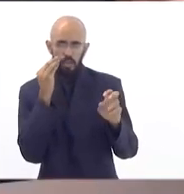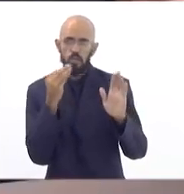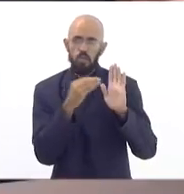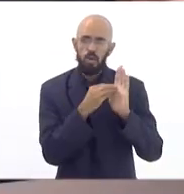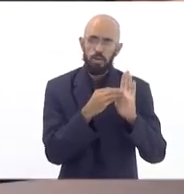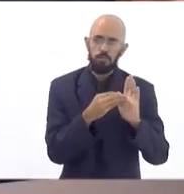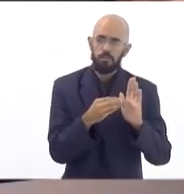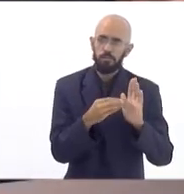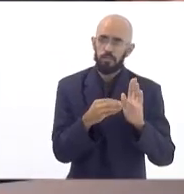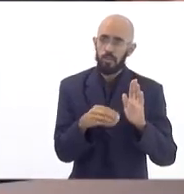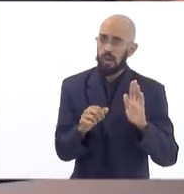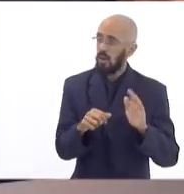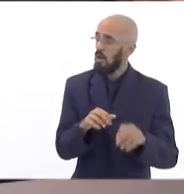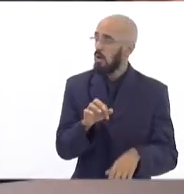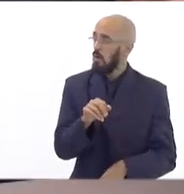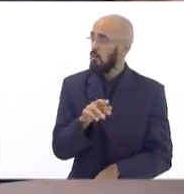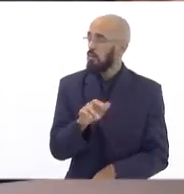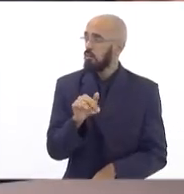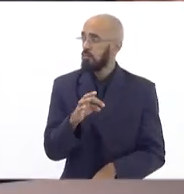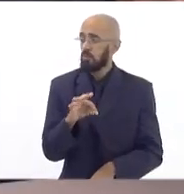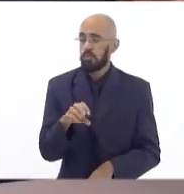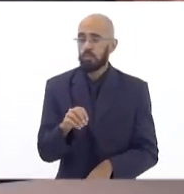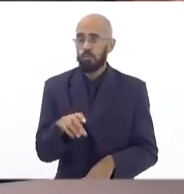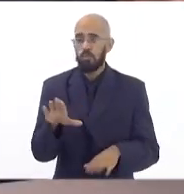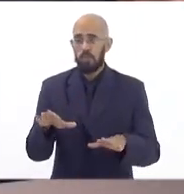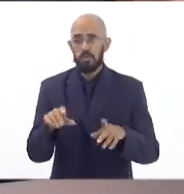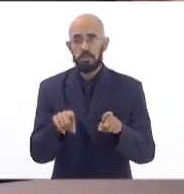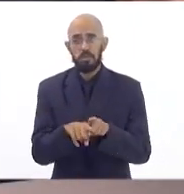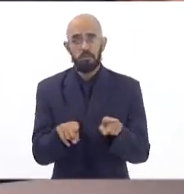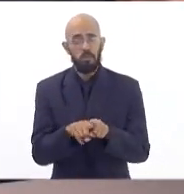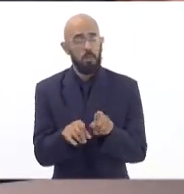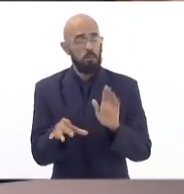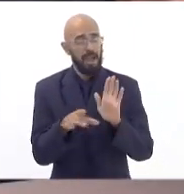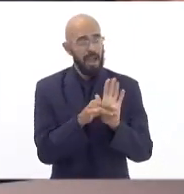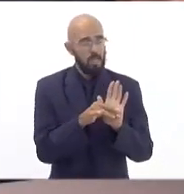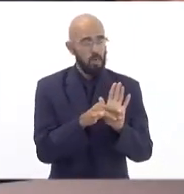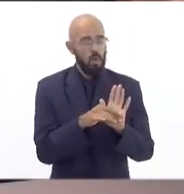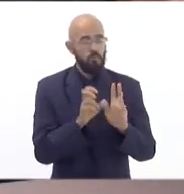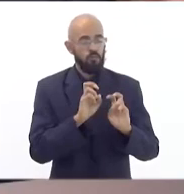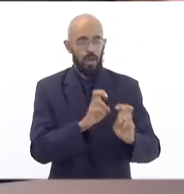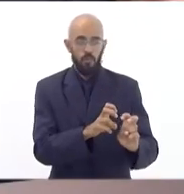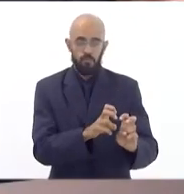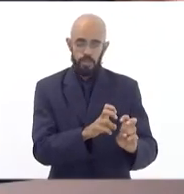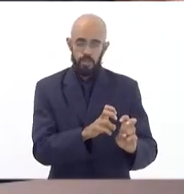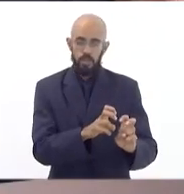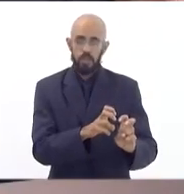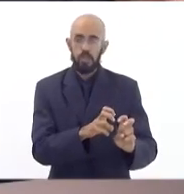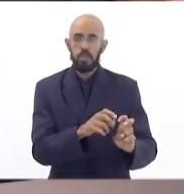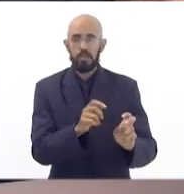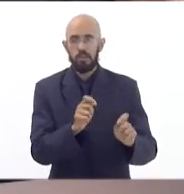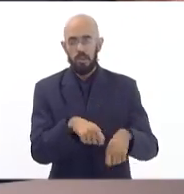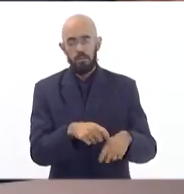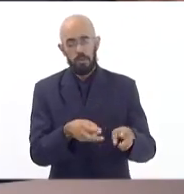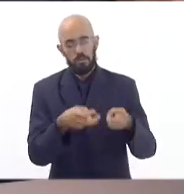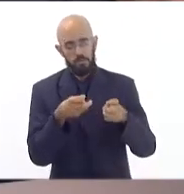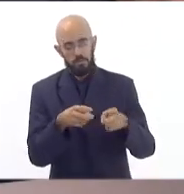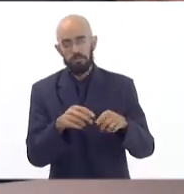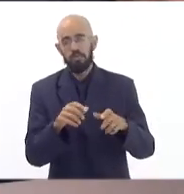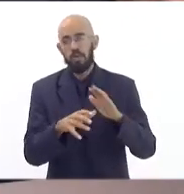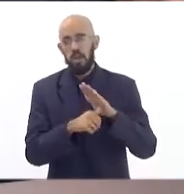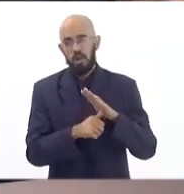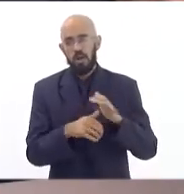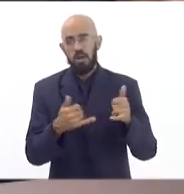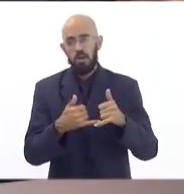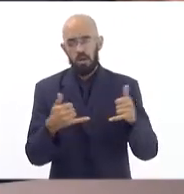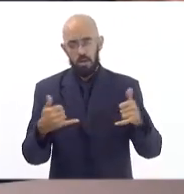ser importante mas ter um marcador que foi Ferroviário também seria importante que a gente consegue olhar os dois universo tanto dos cursos de